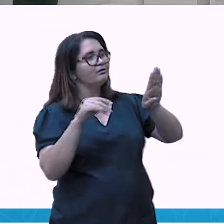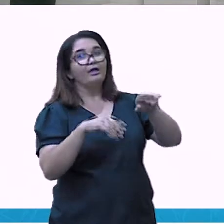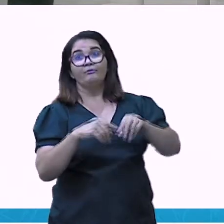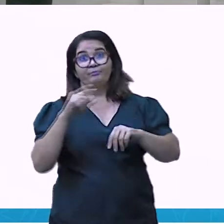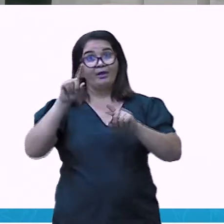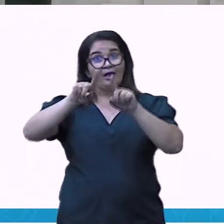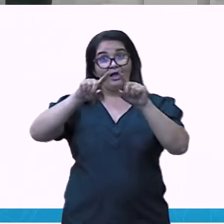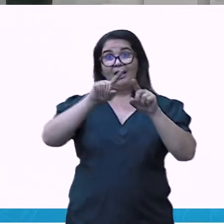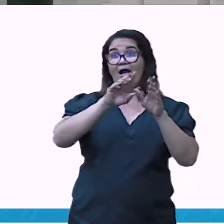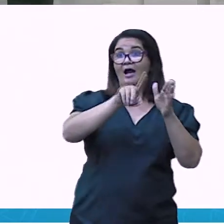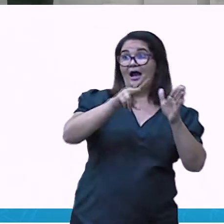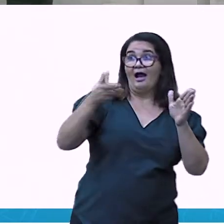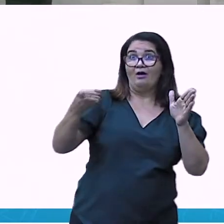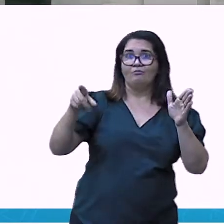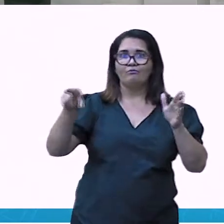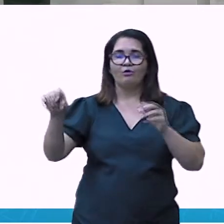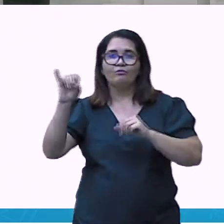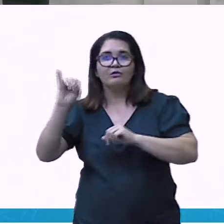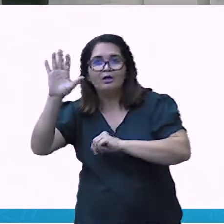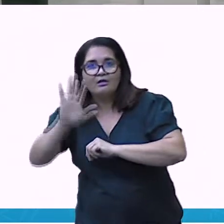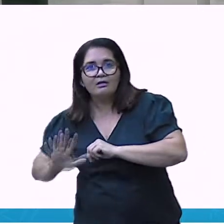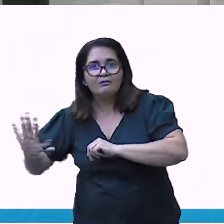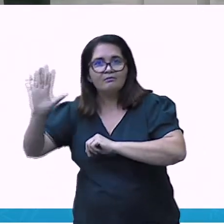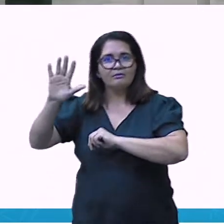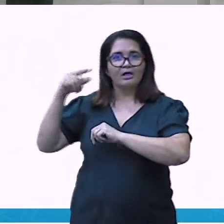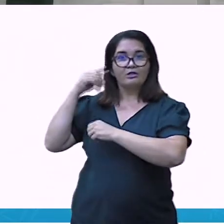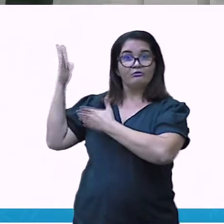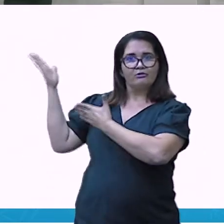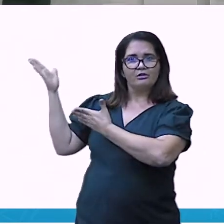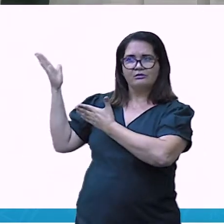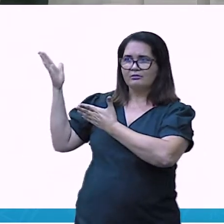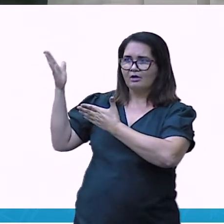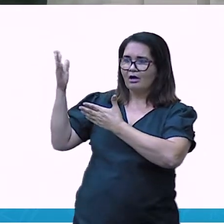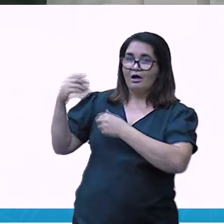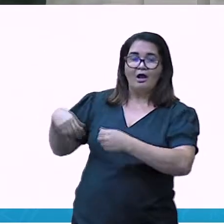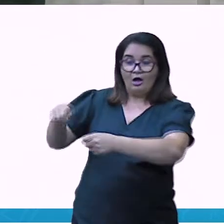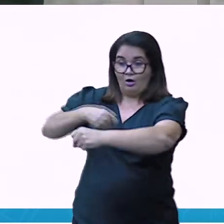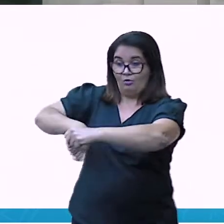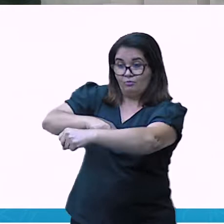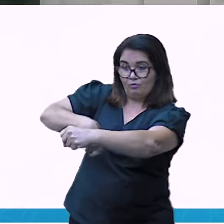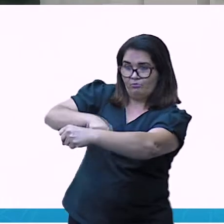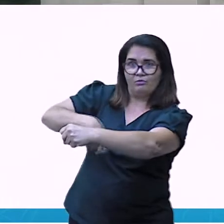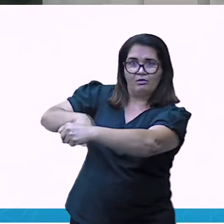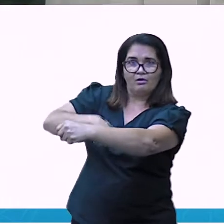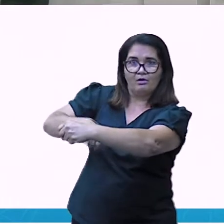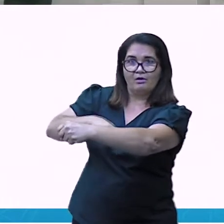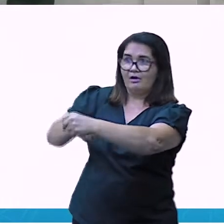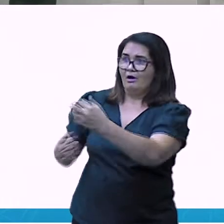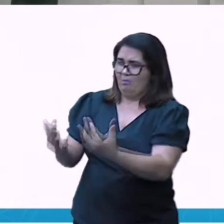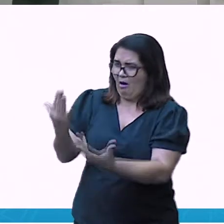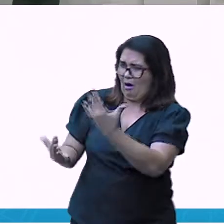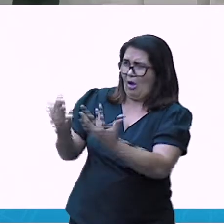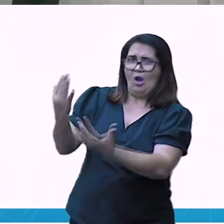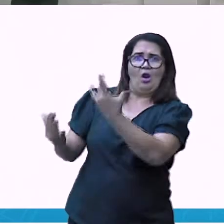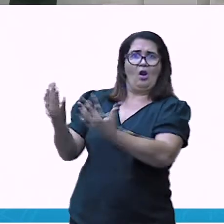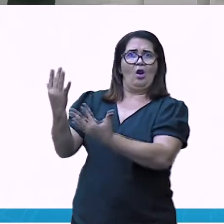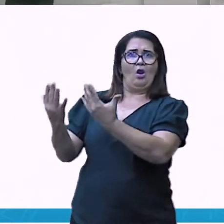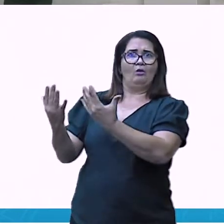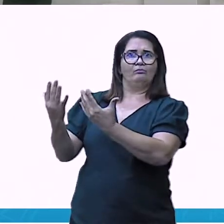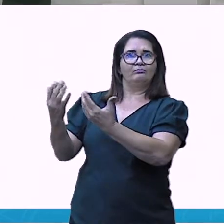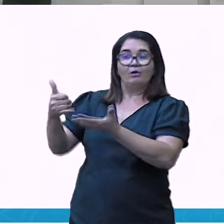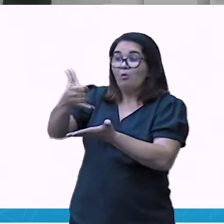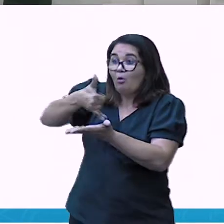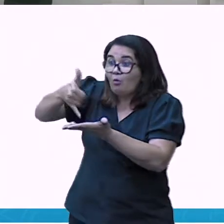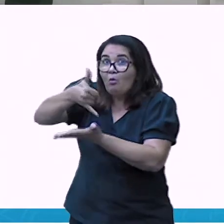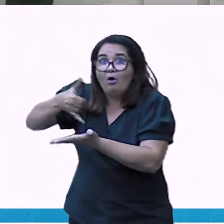imagem nós temos já uma pessoa com a panela ali pegando fogo, ela já se assustou. Então, tarefas simples do nosso dia a